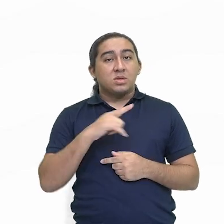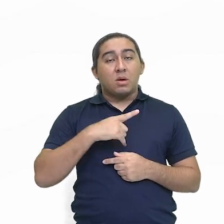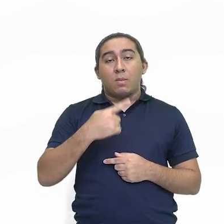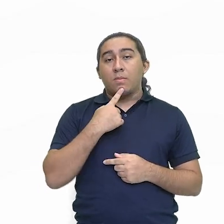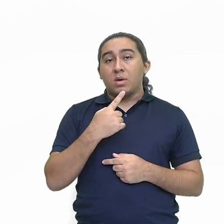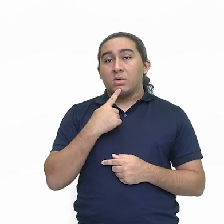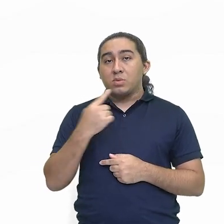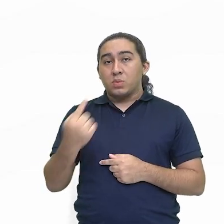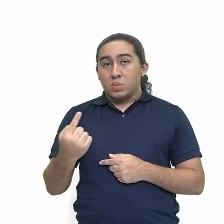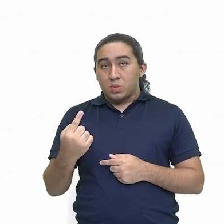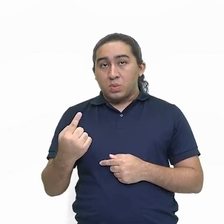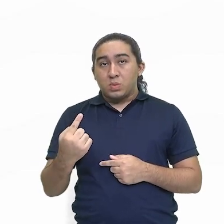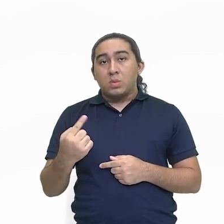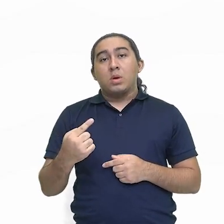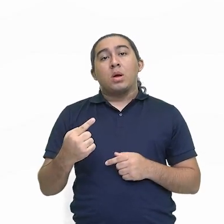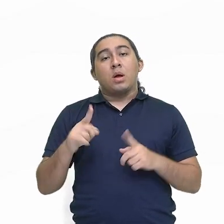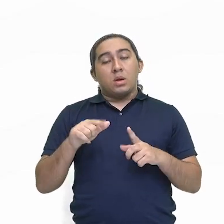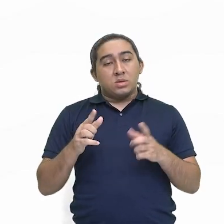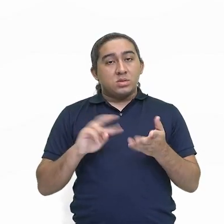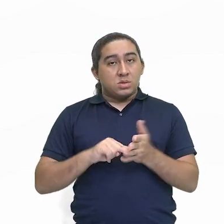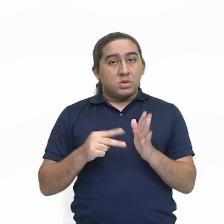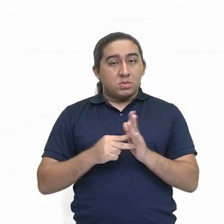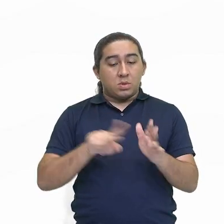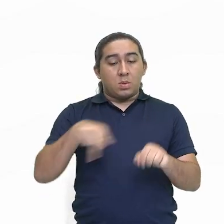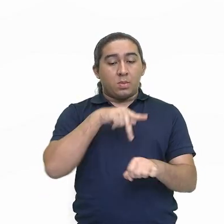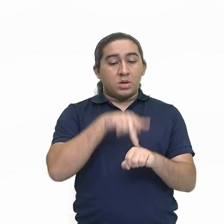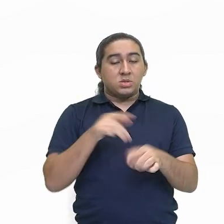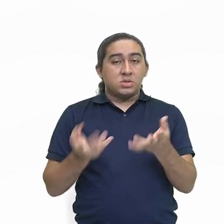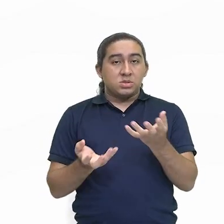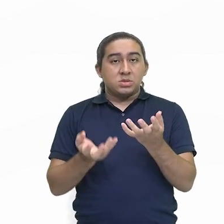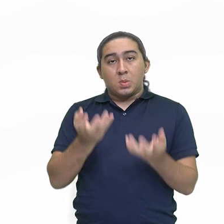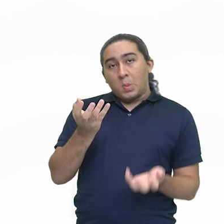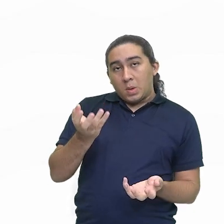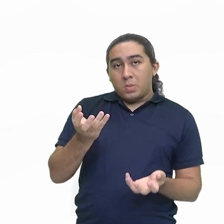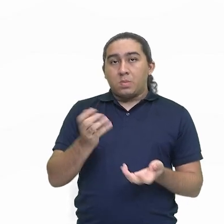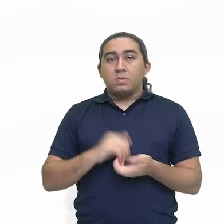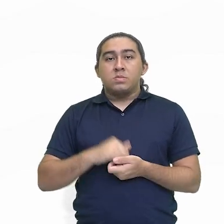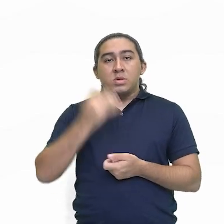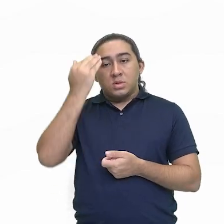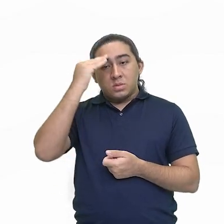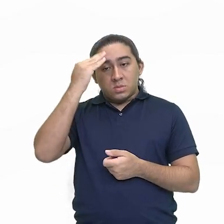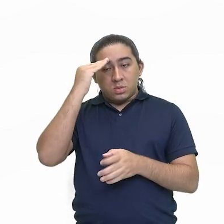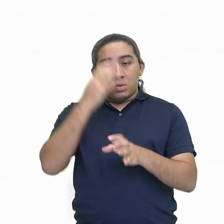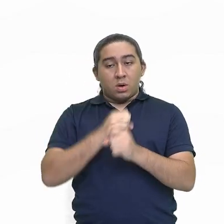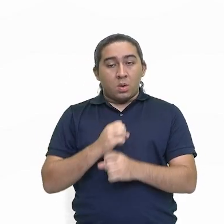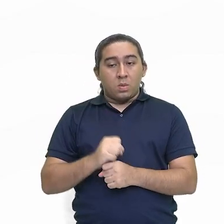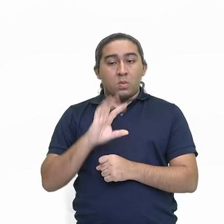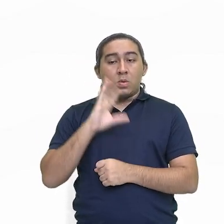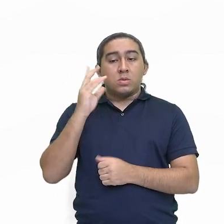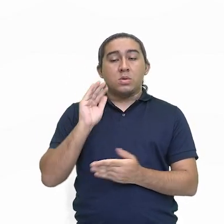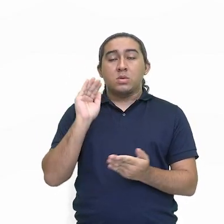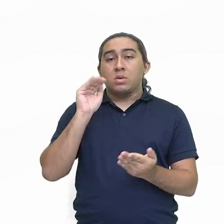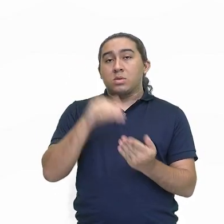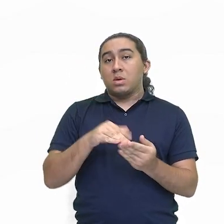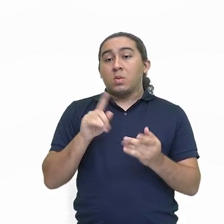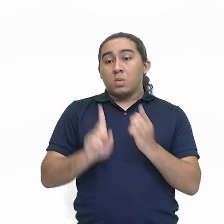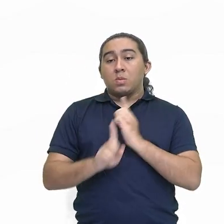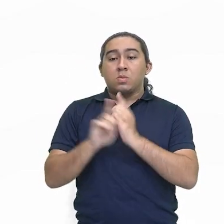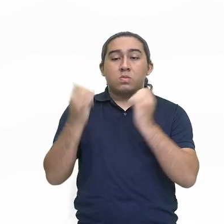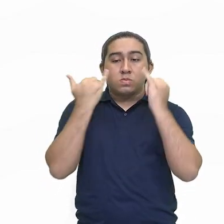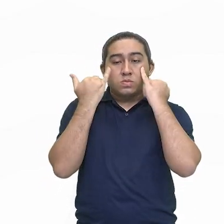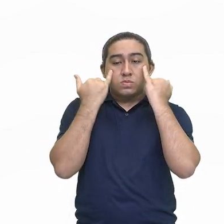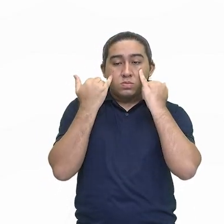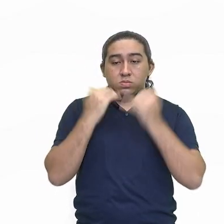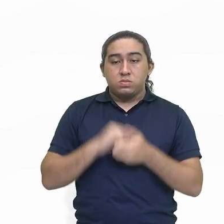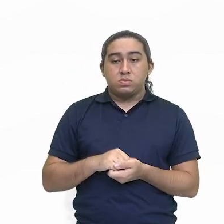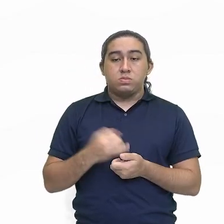1, mais desigual vai ser esse país, né, de acordo com os cálculos que são feitos lá para chegar nesses dados, tá? E quanto